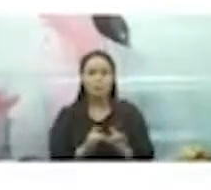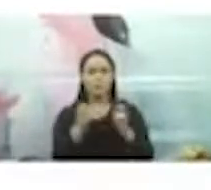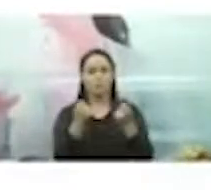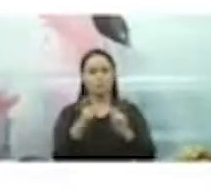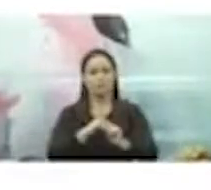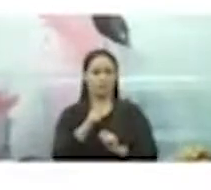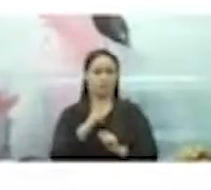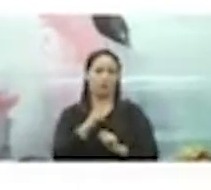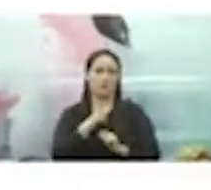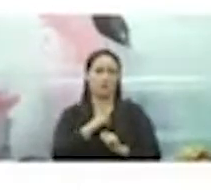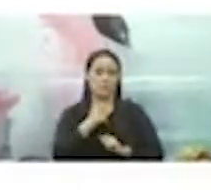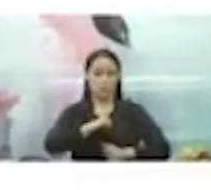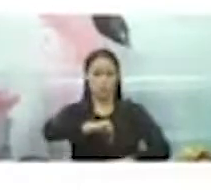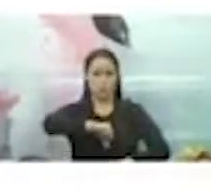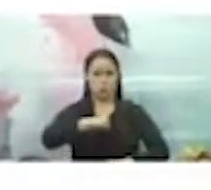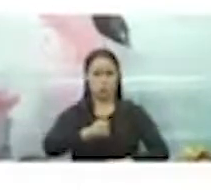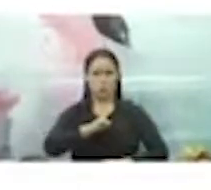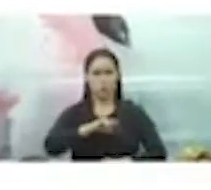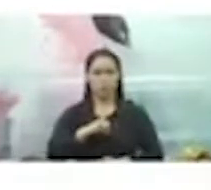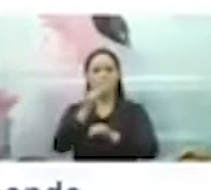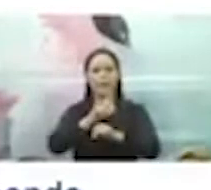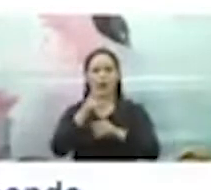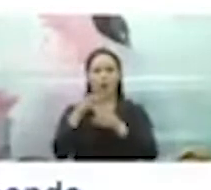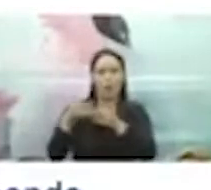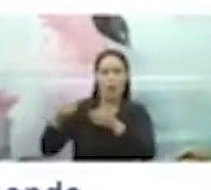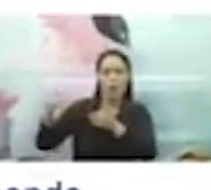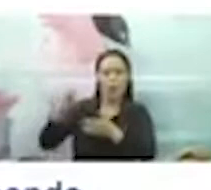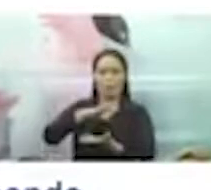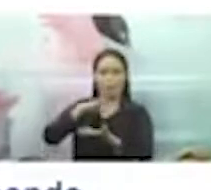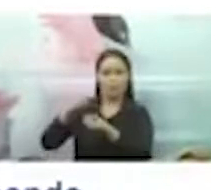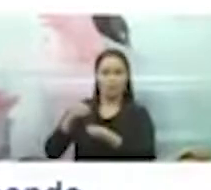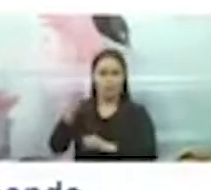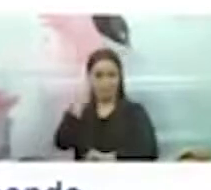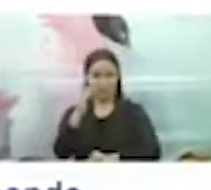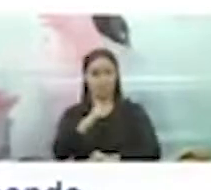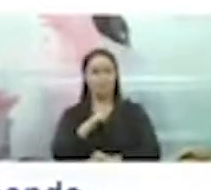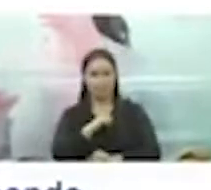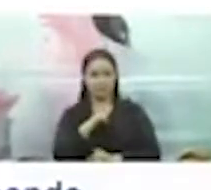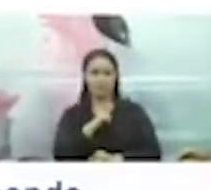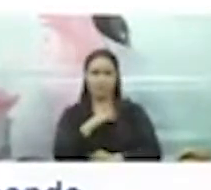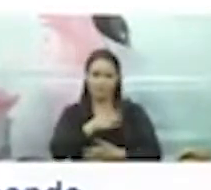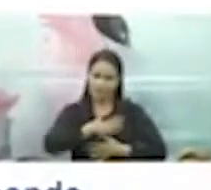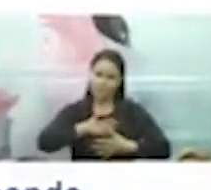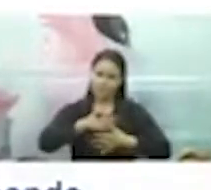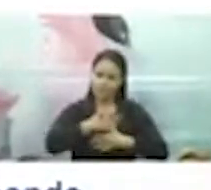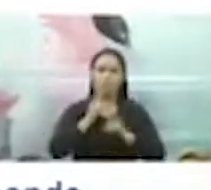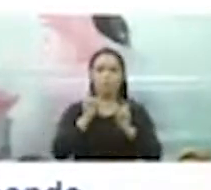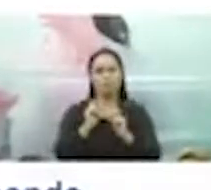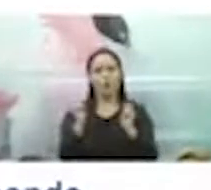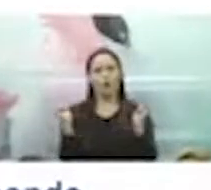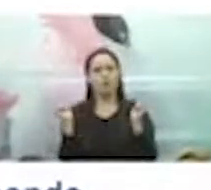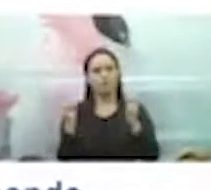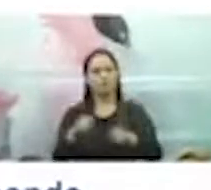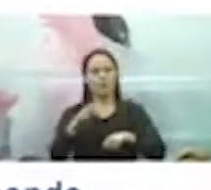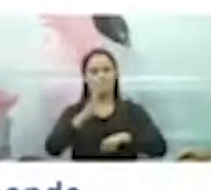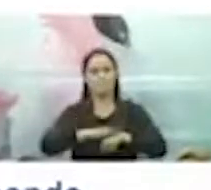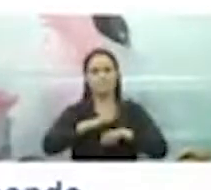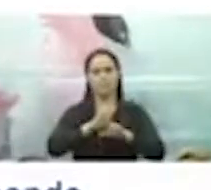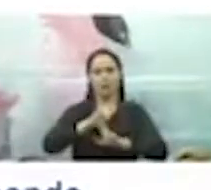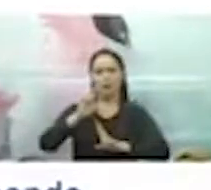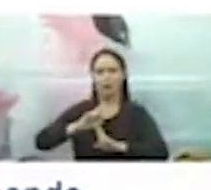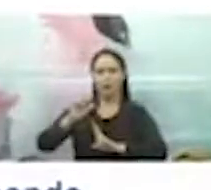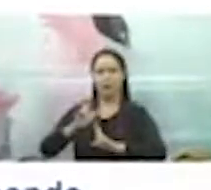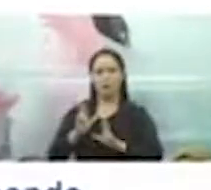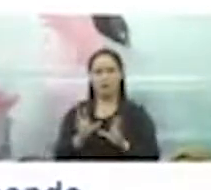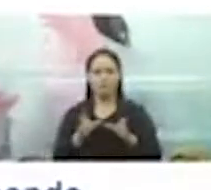essenciais para a sua imunidade nesse leite materno que é doado. O Brasil ele tem o grande orgulho, né, de contar com a maior rede de bancos de leite